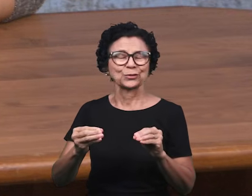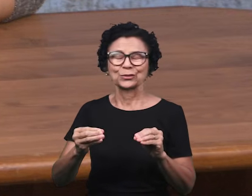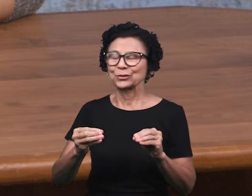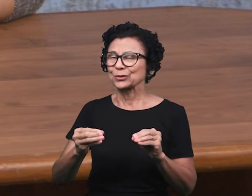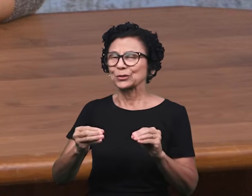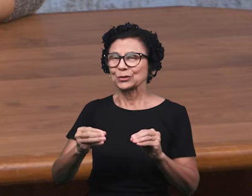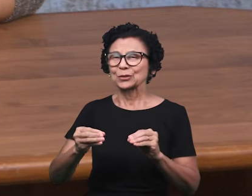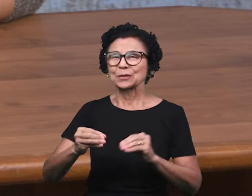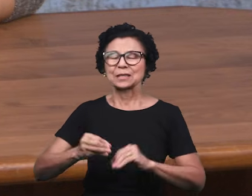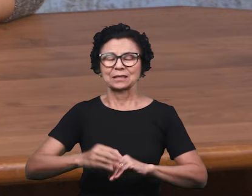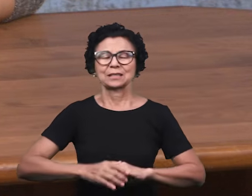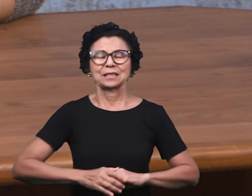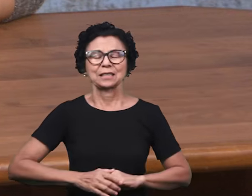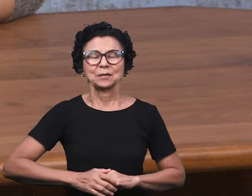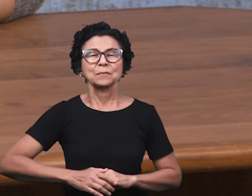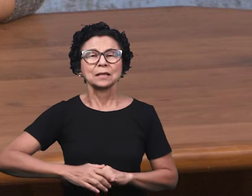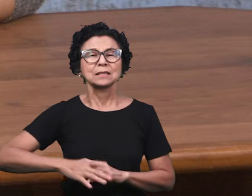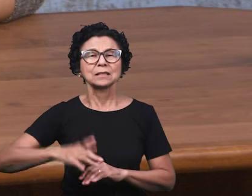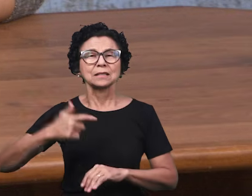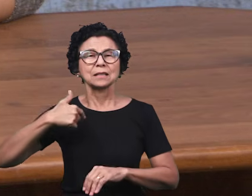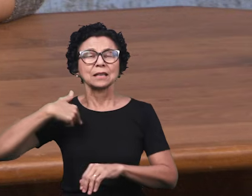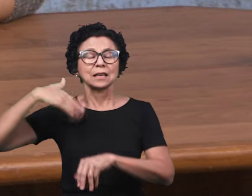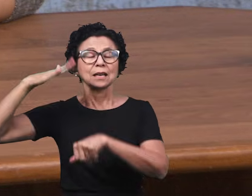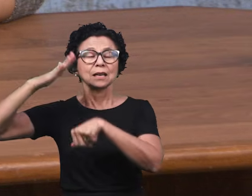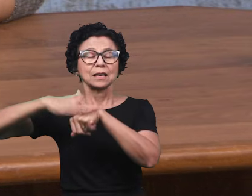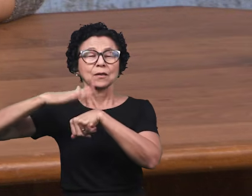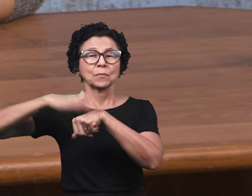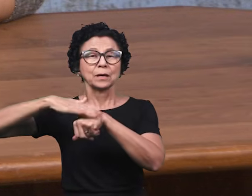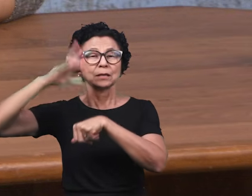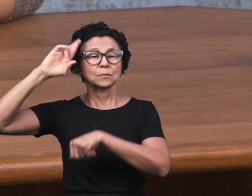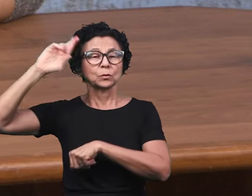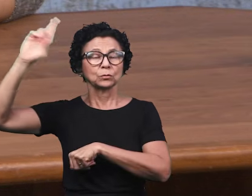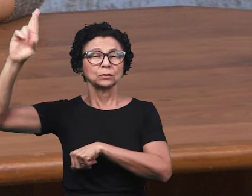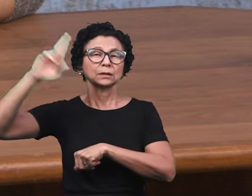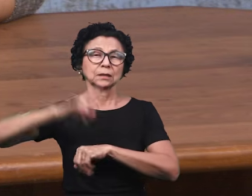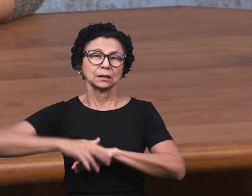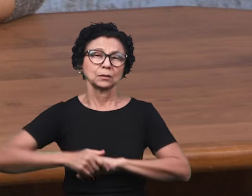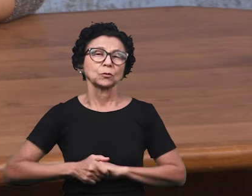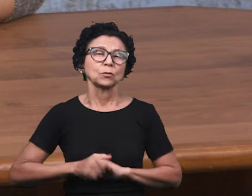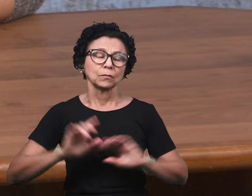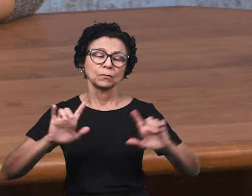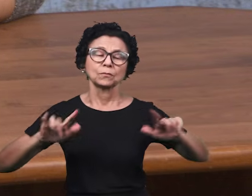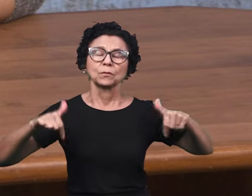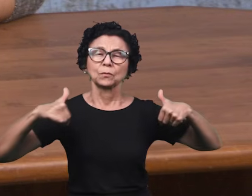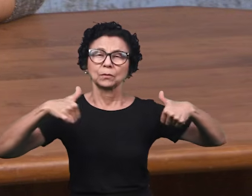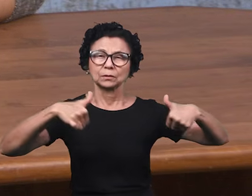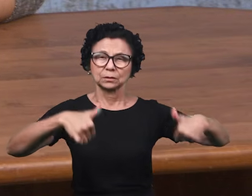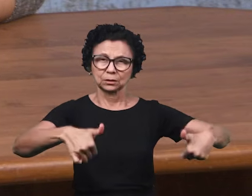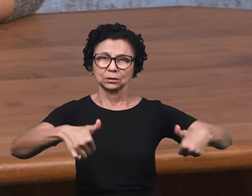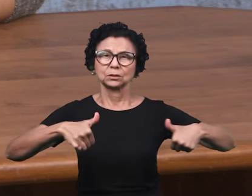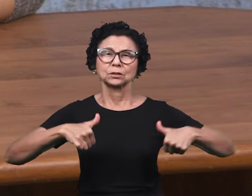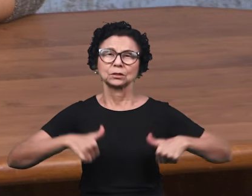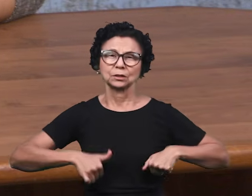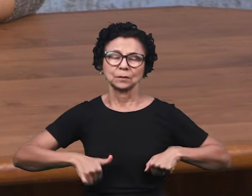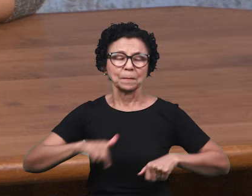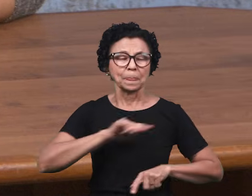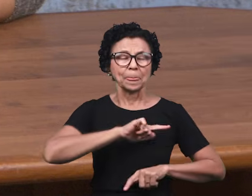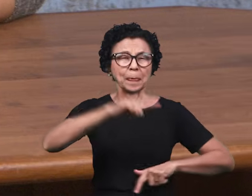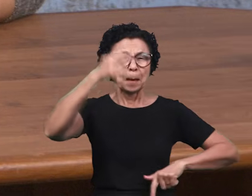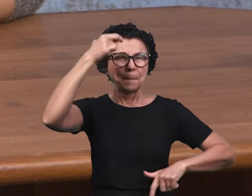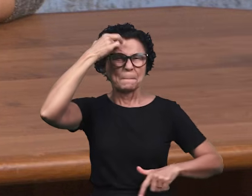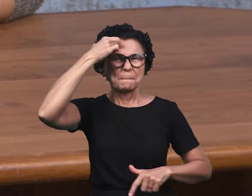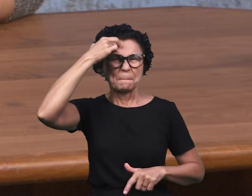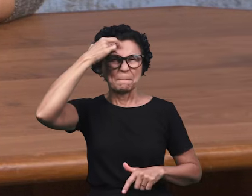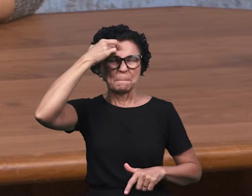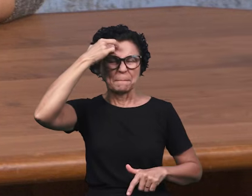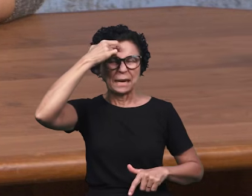suas ameias, porque não são do Senhor. Porque aleivosissimamente se